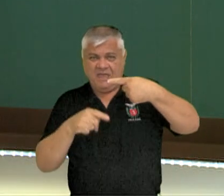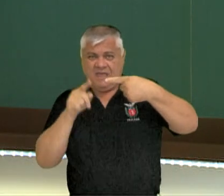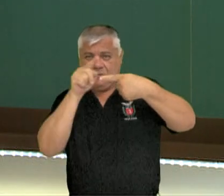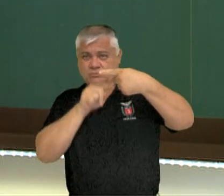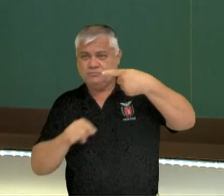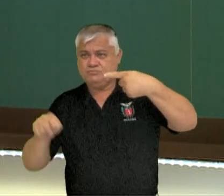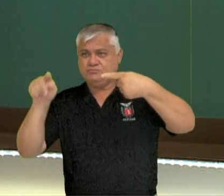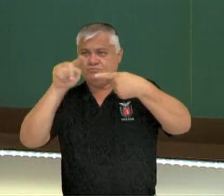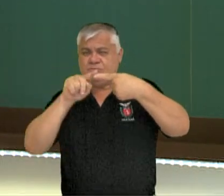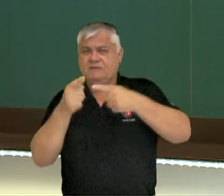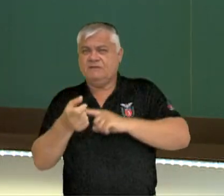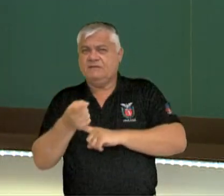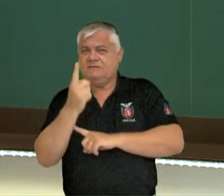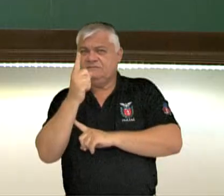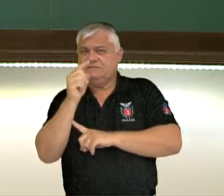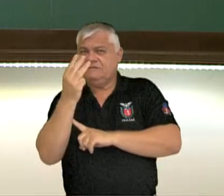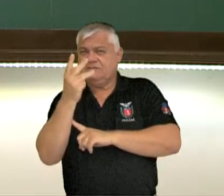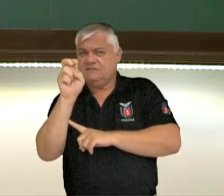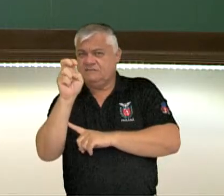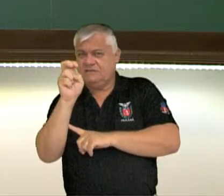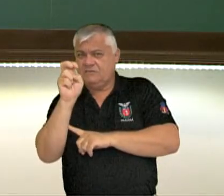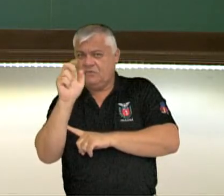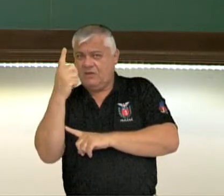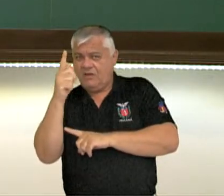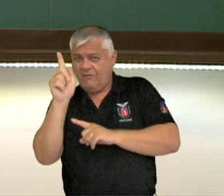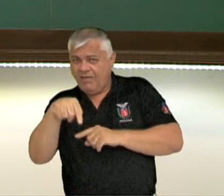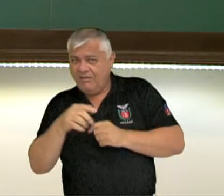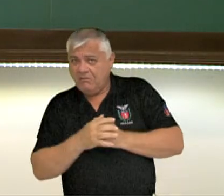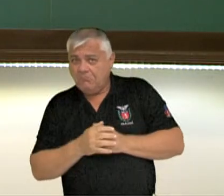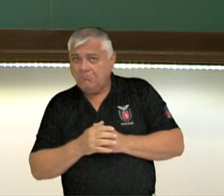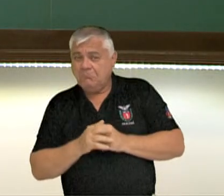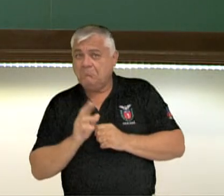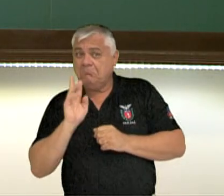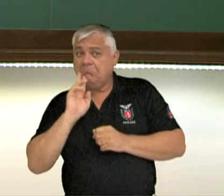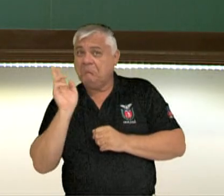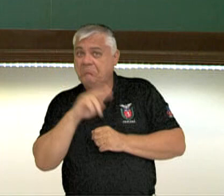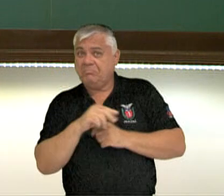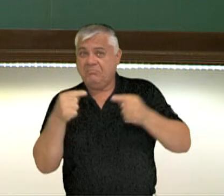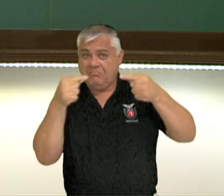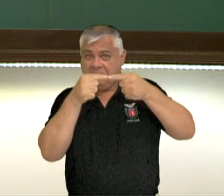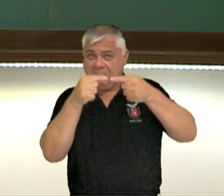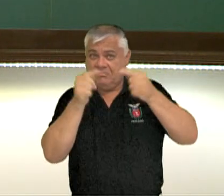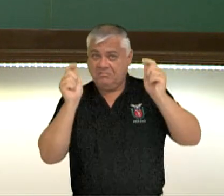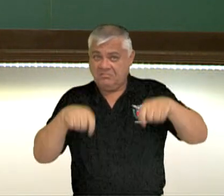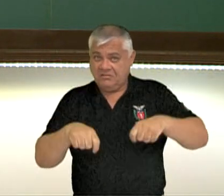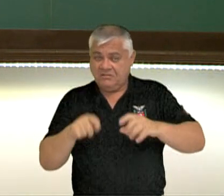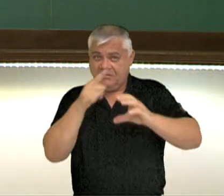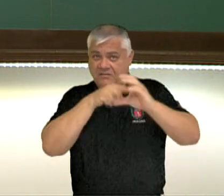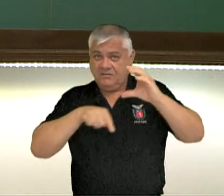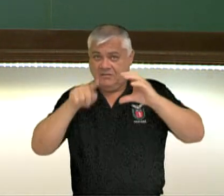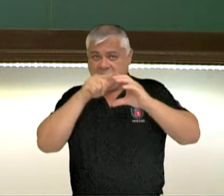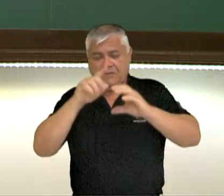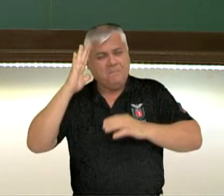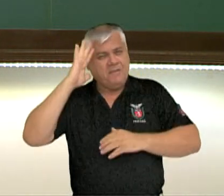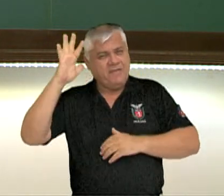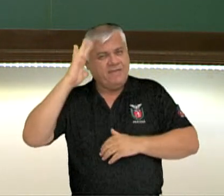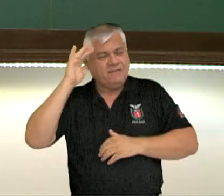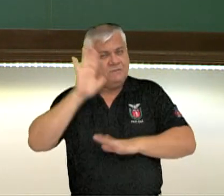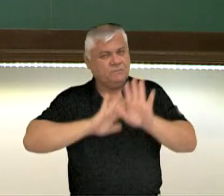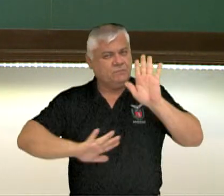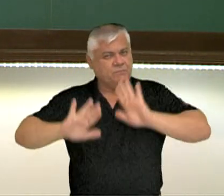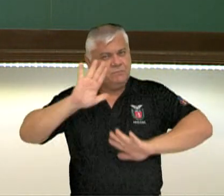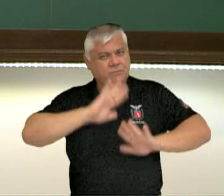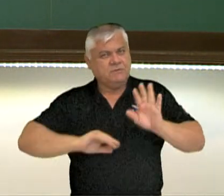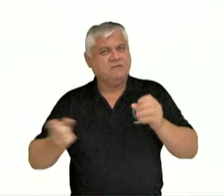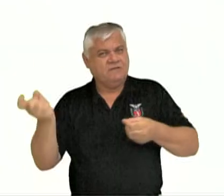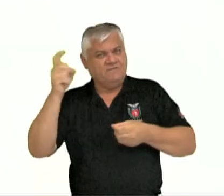de 135 graus? Será que ele é mesmo correspondente a esse ângulo? Vamos pensar com cuidado